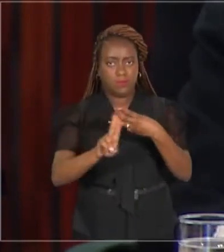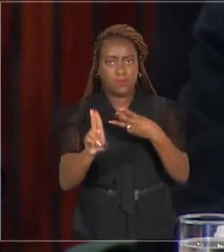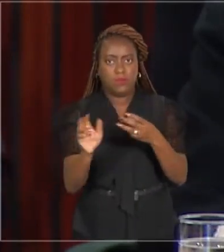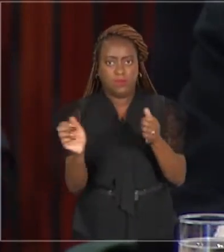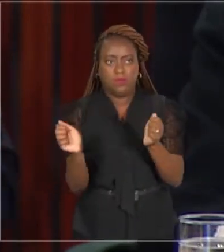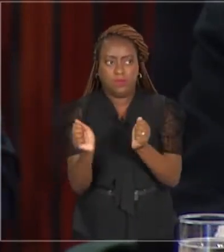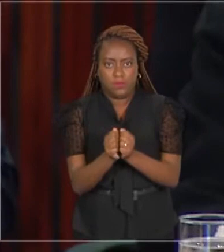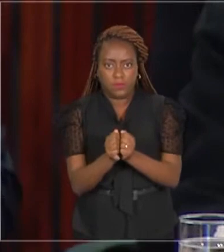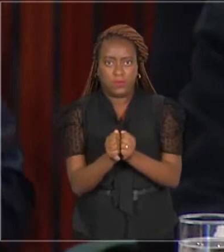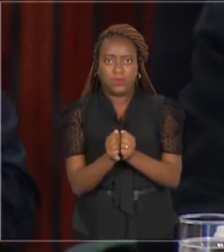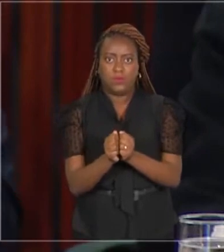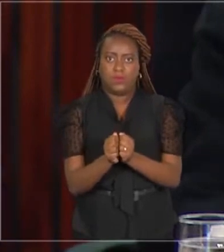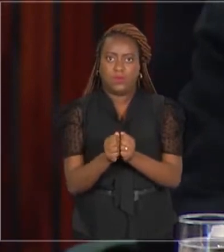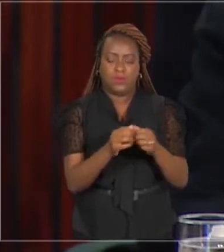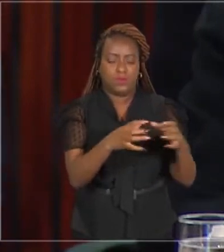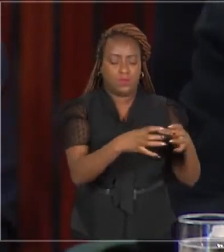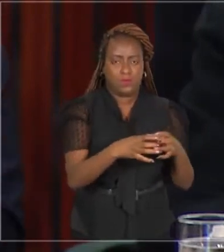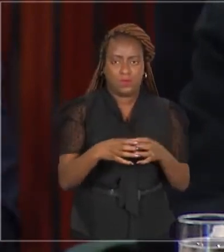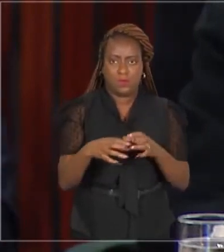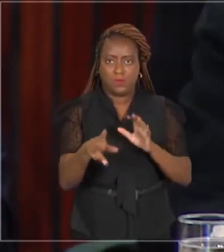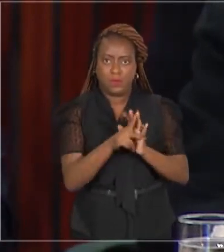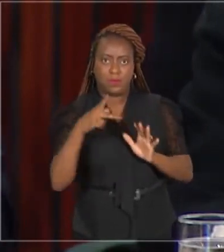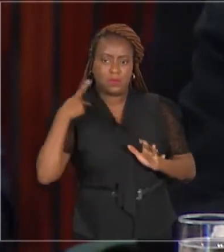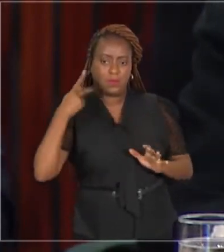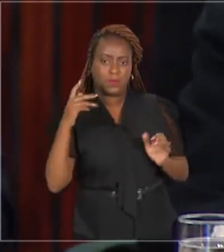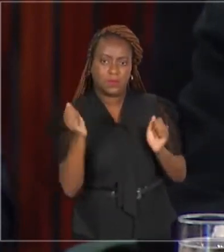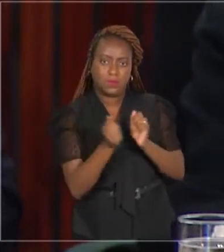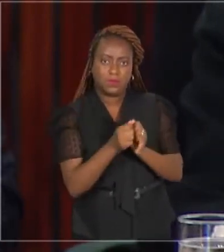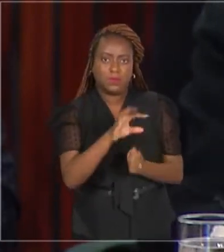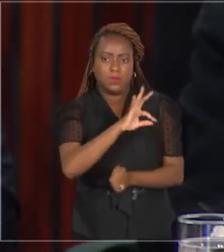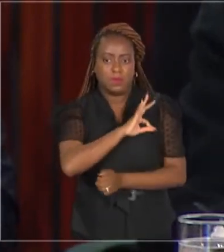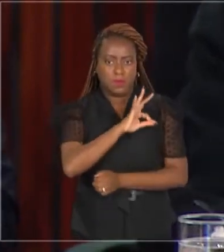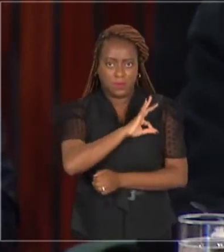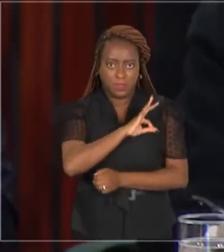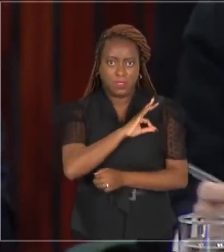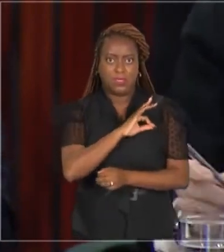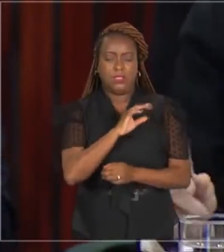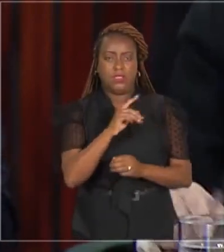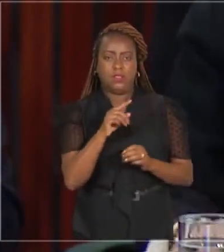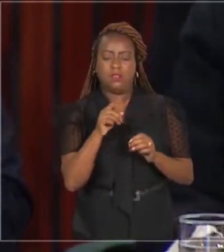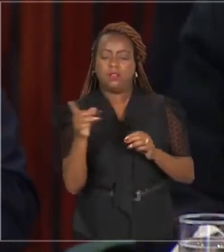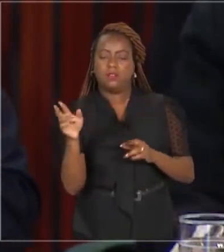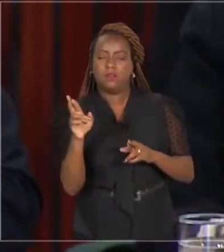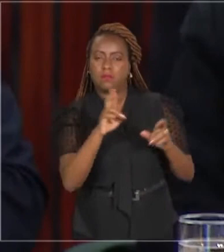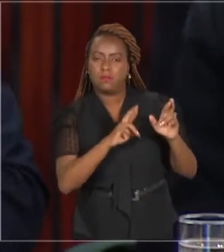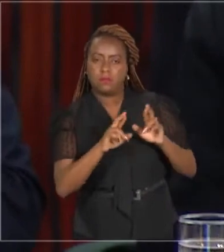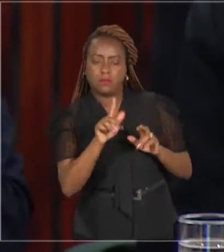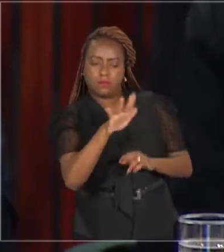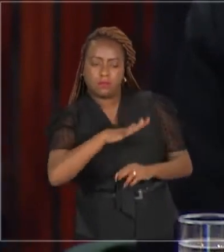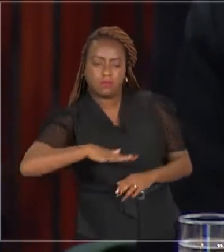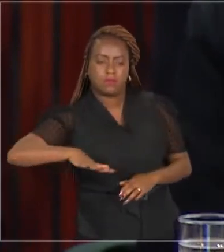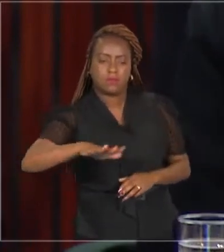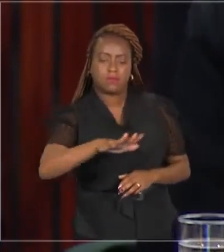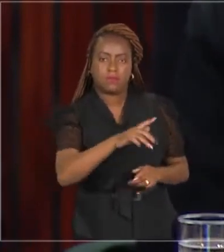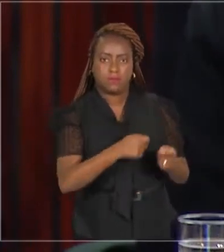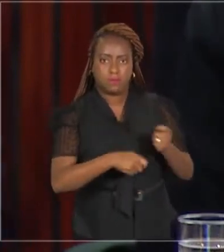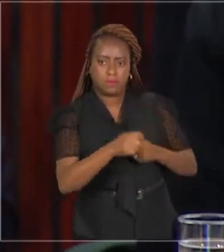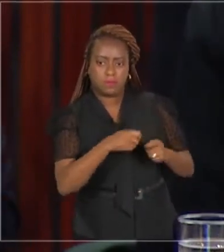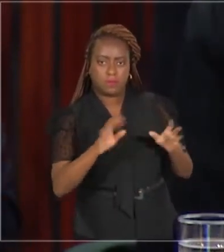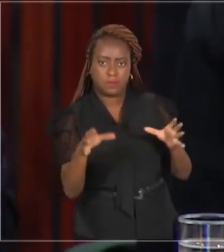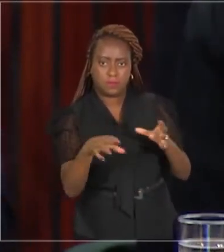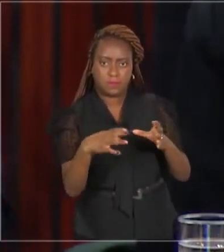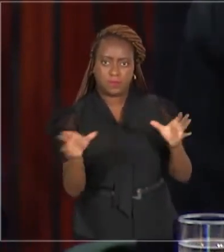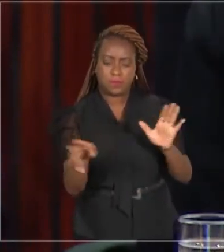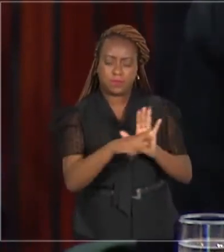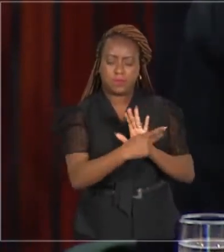atuando junto com os partidos políticos junto com a Polícia Federal com a Controladoria é geral é da